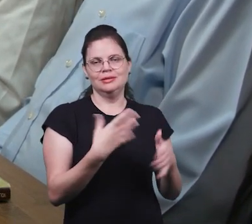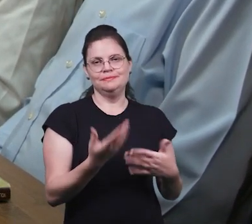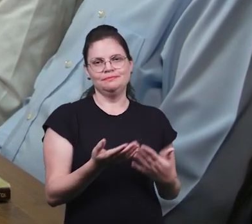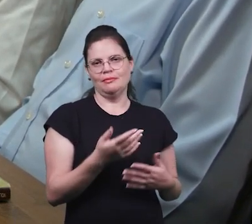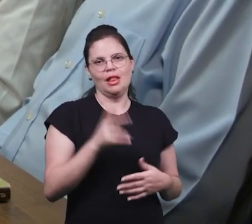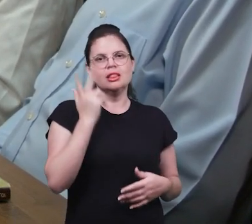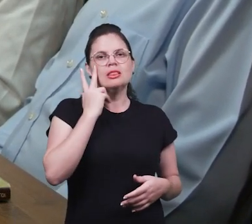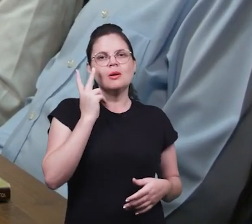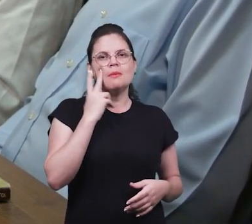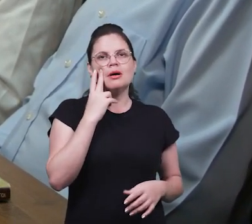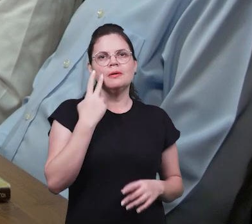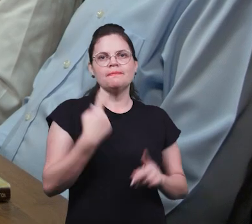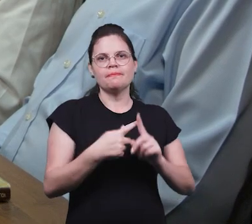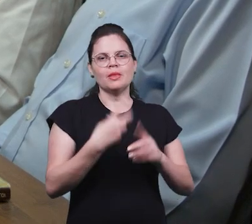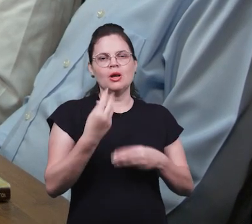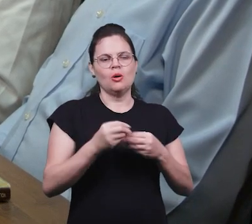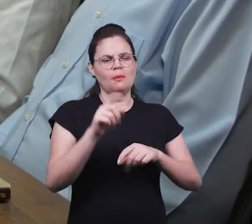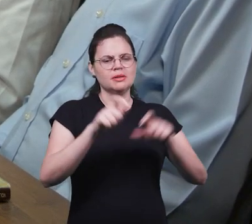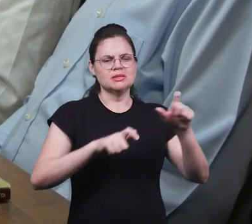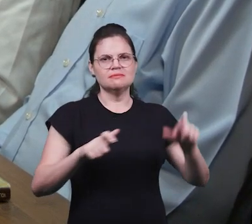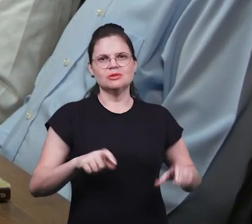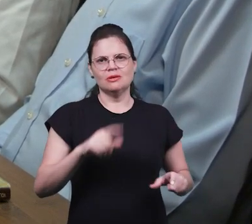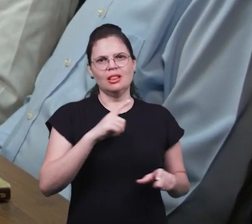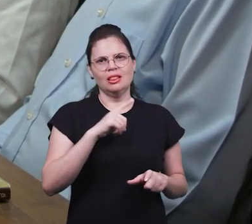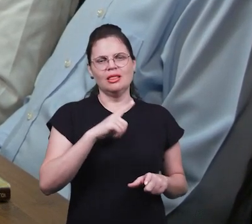a tendência do homem